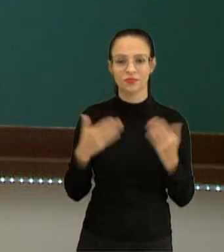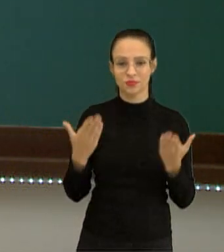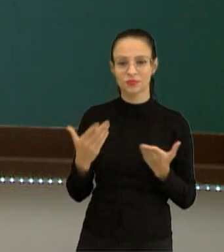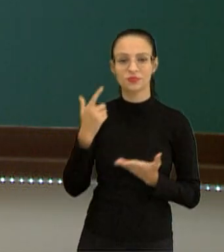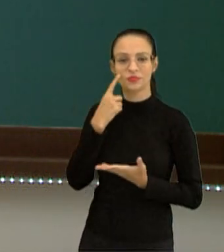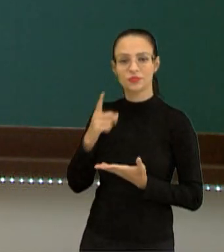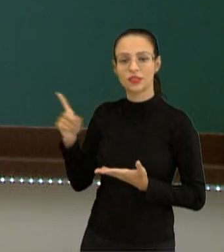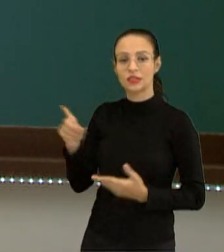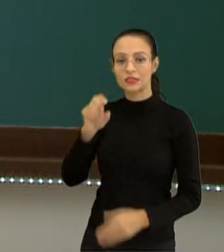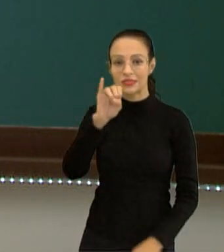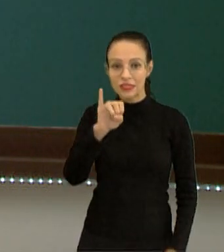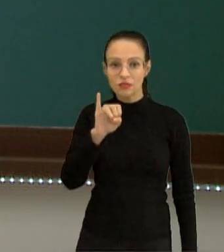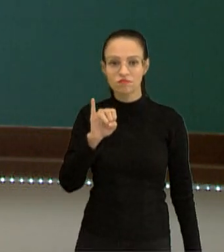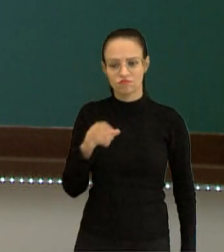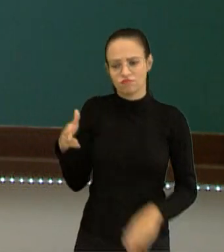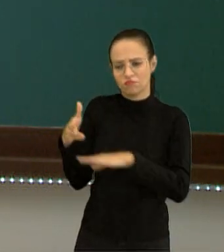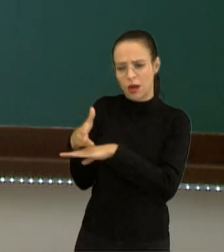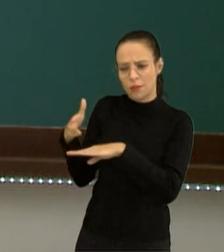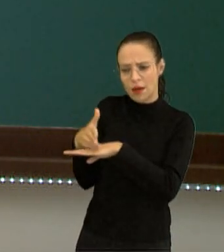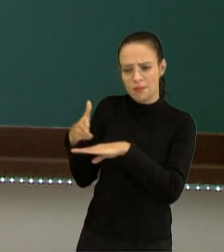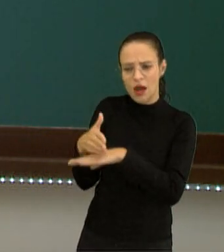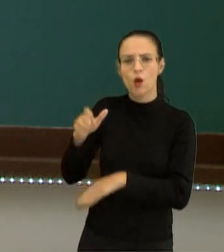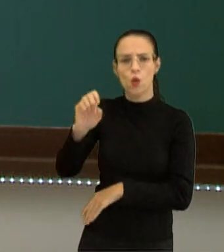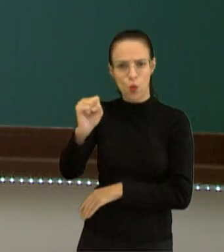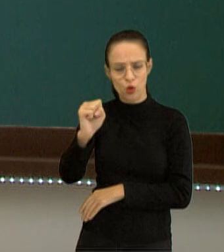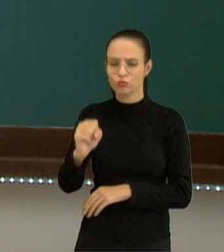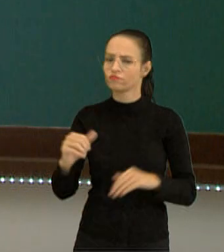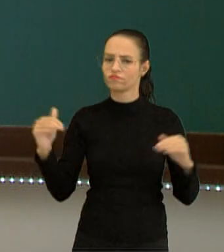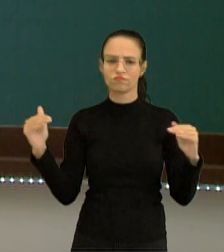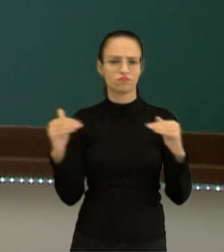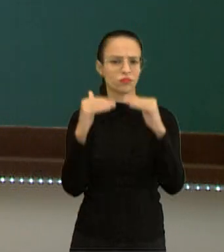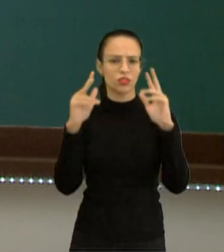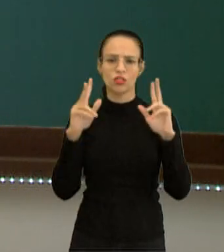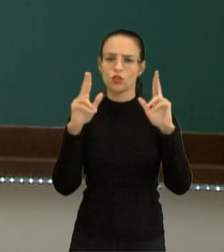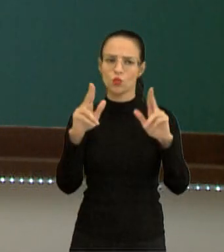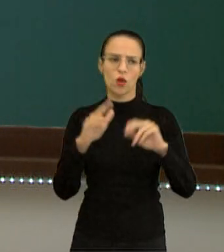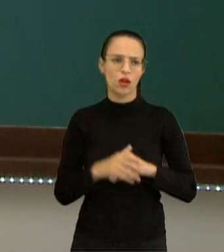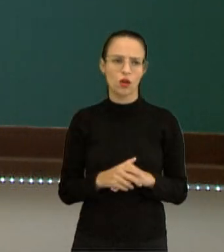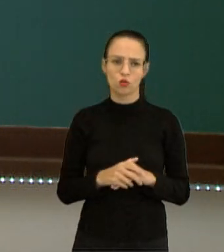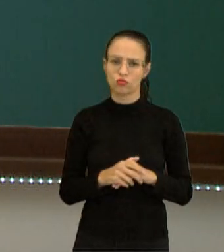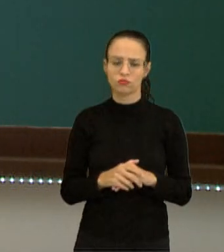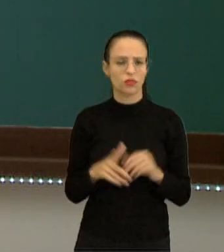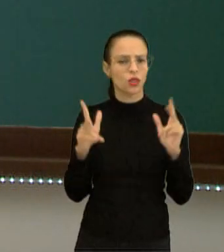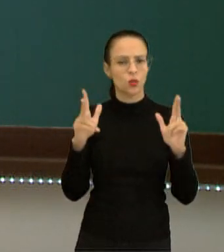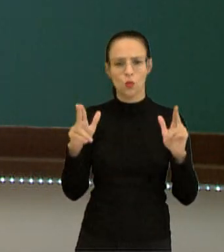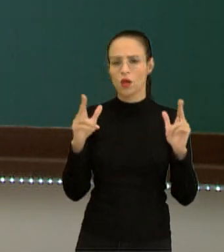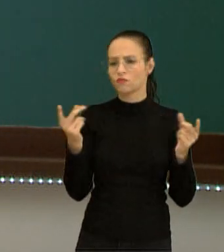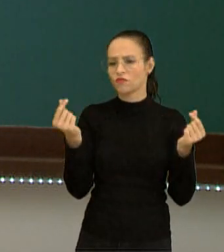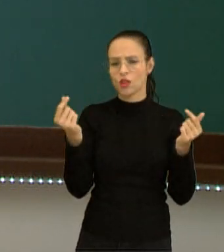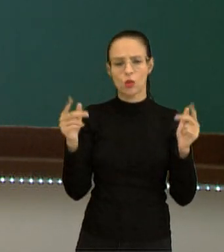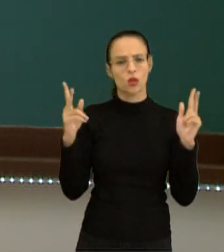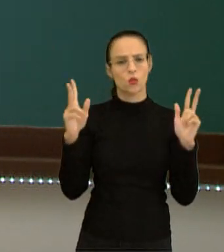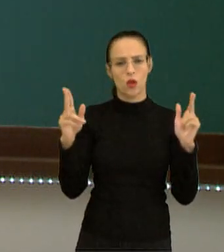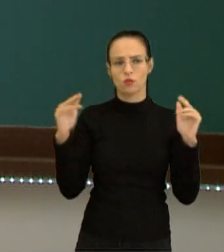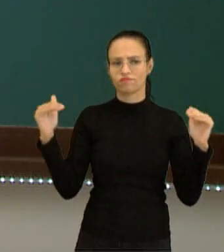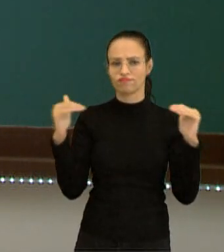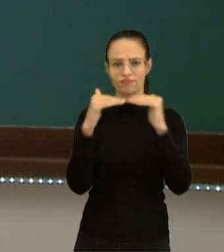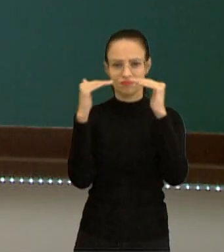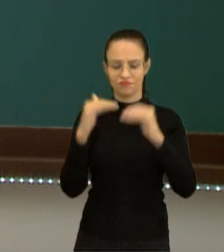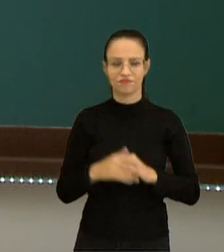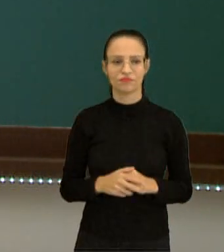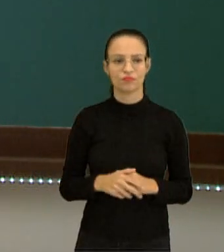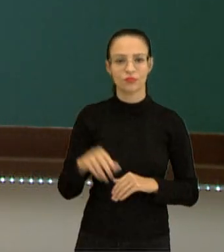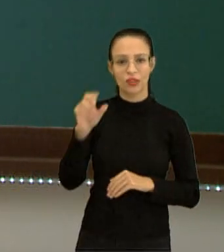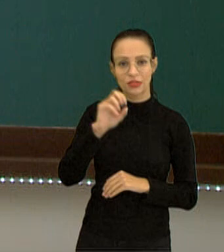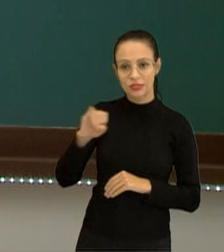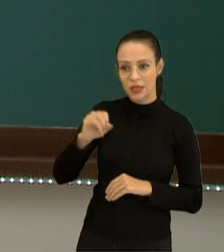quando for igual a 8? Quando for igual a 8, vai ser exatamente 8. Então, nenhum eles vão ter a assumir o mesmo valor. E quando ele